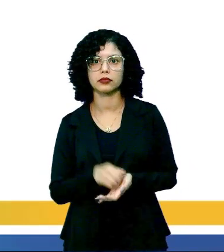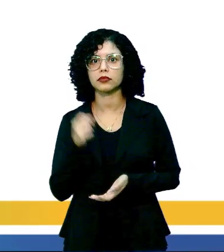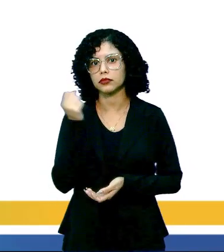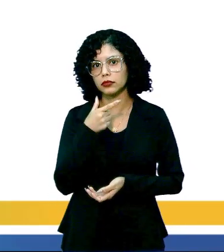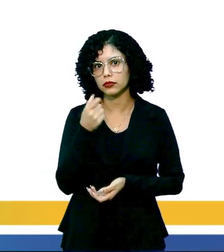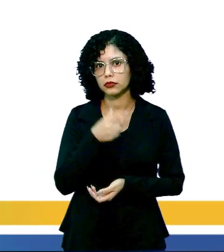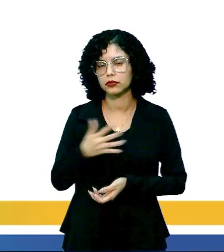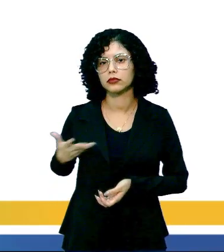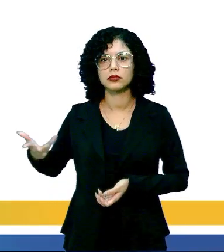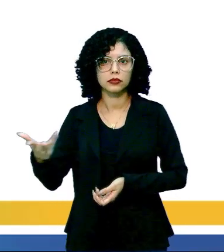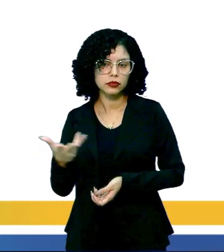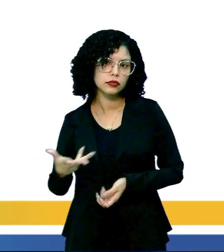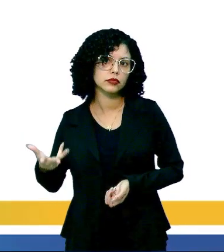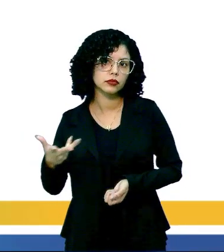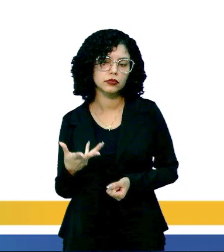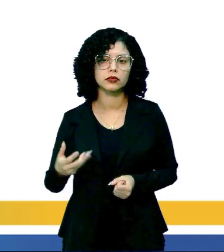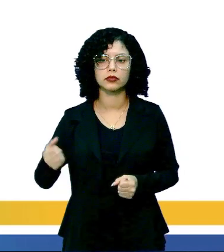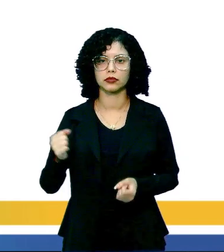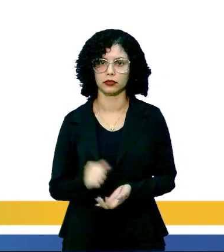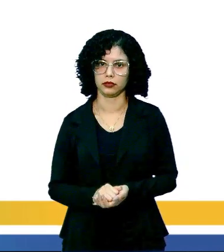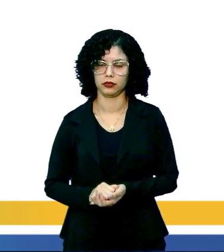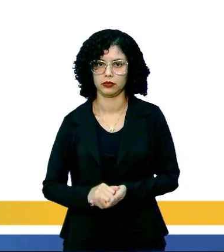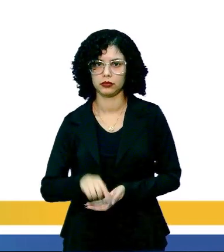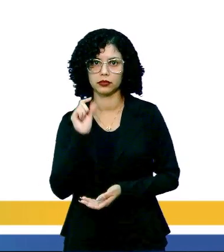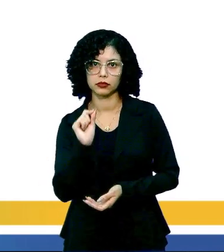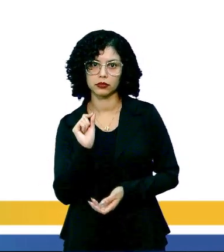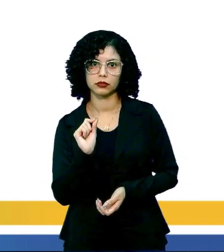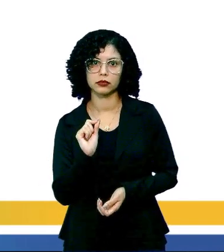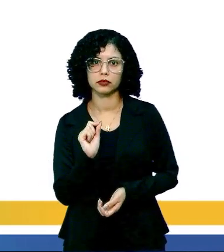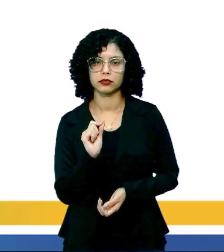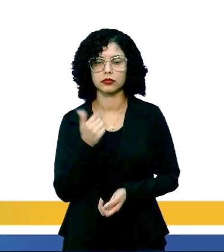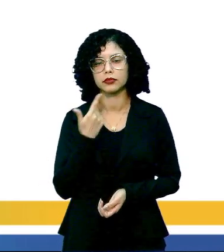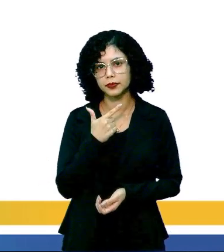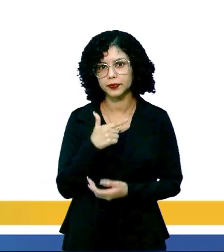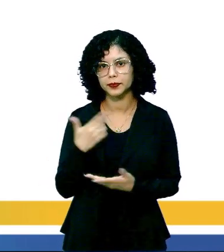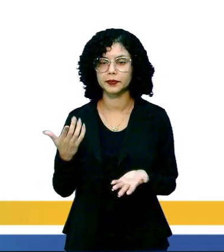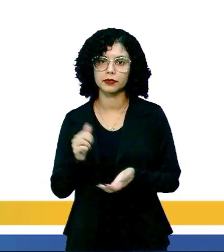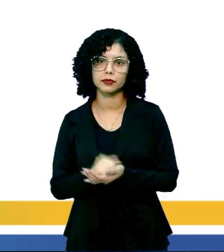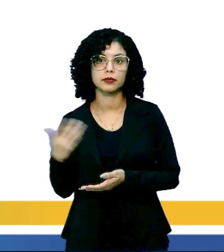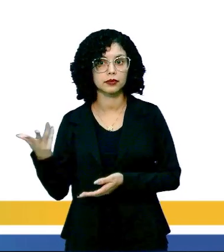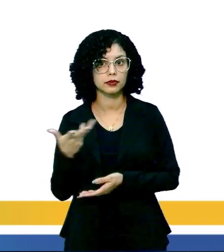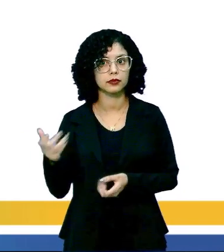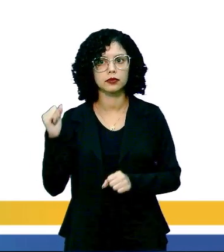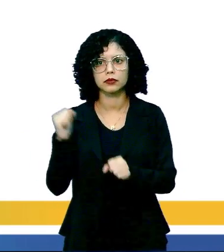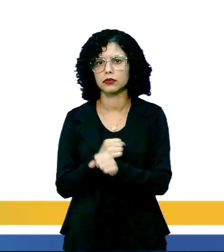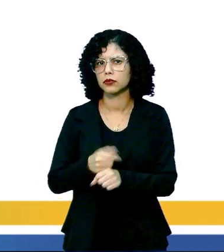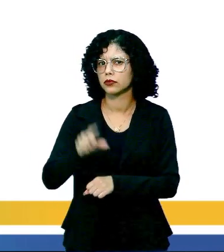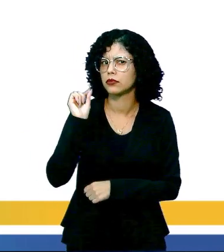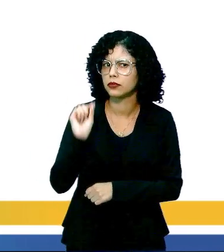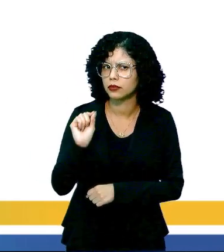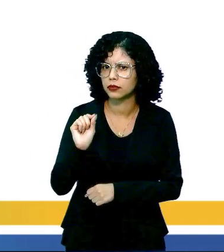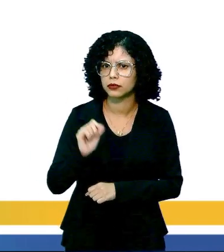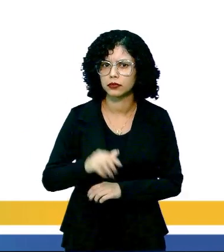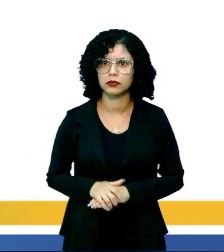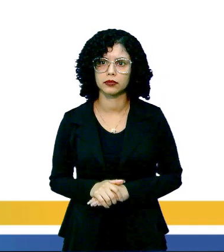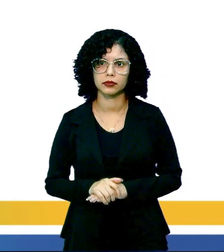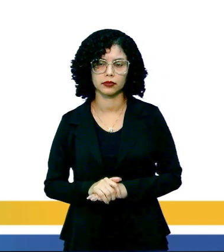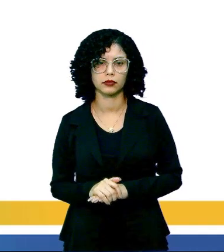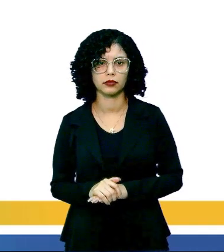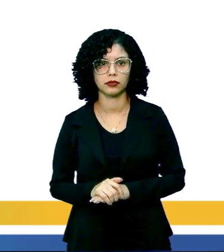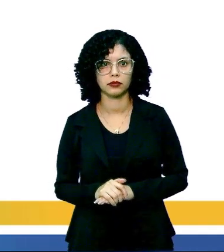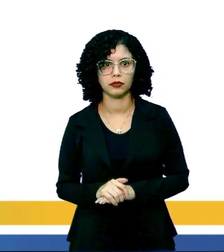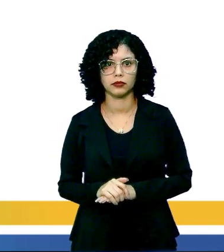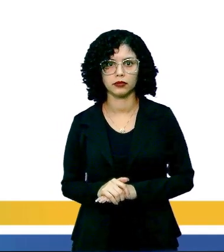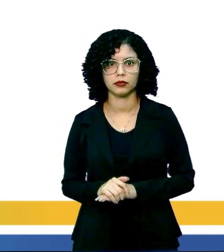Nessa crônica, o efeito de humor, quer dizer, o que torna ela engraçada, é basicamente construído por